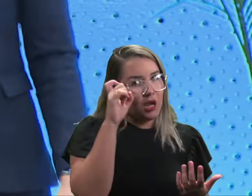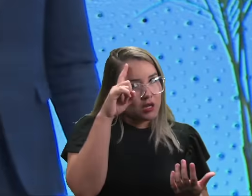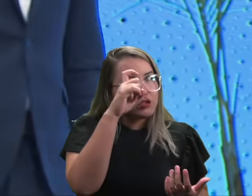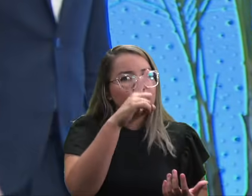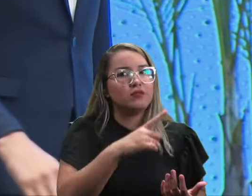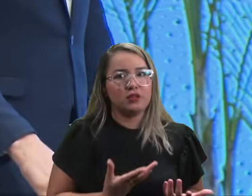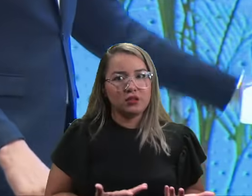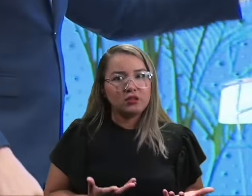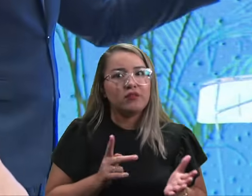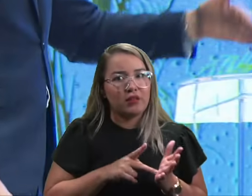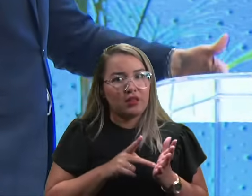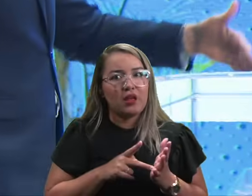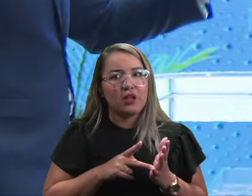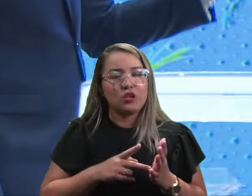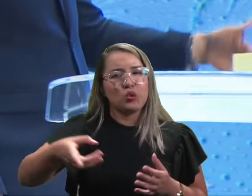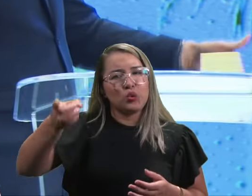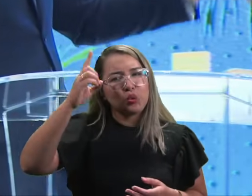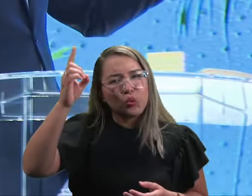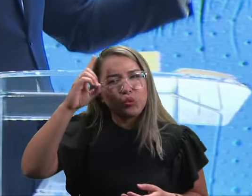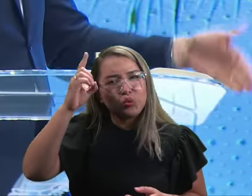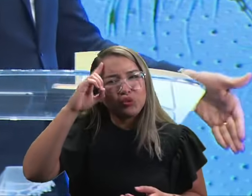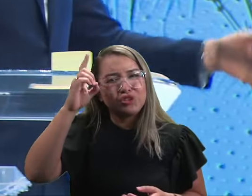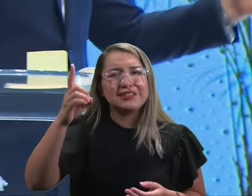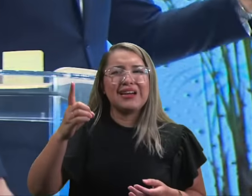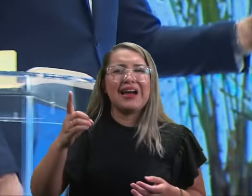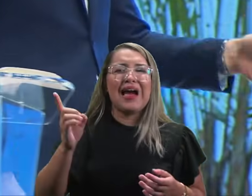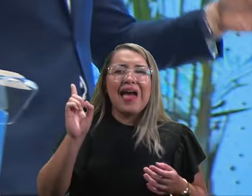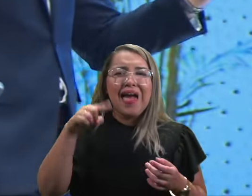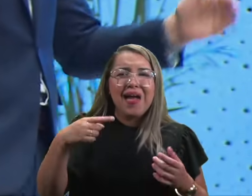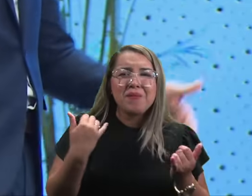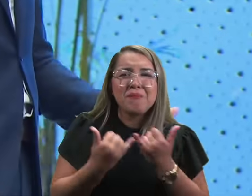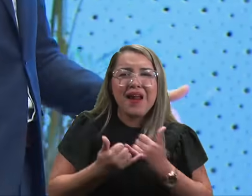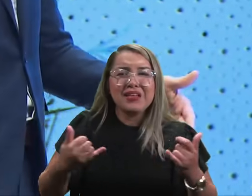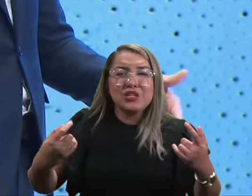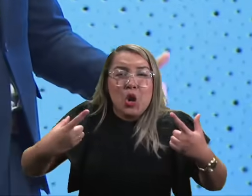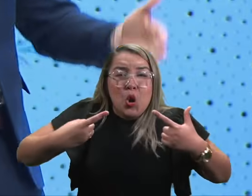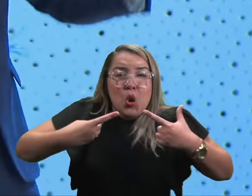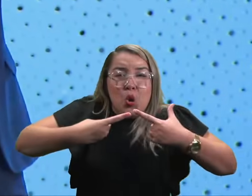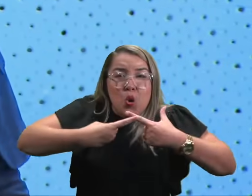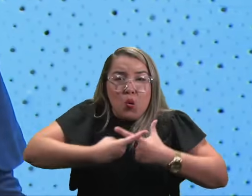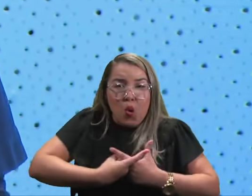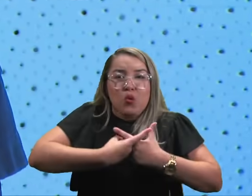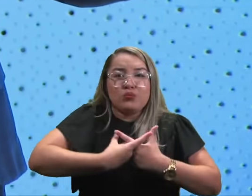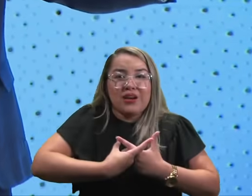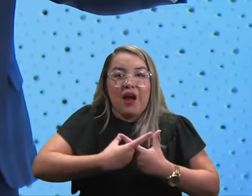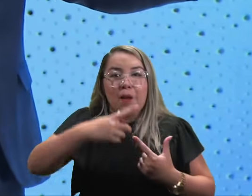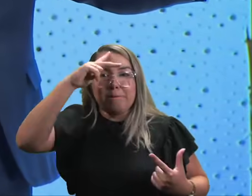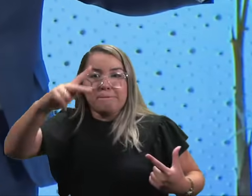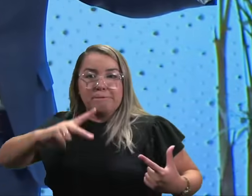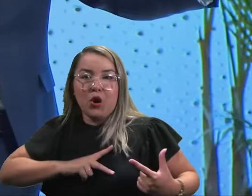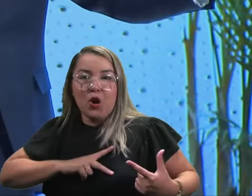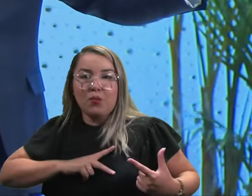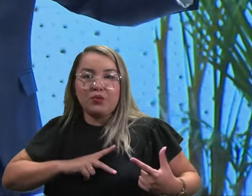verdade? Todo dia é uma luta contra o eu. Você concorda comigo ou não?